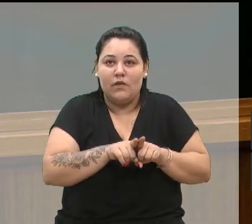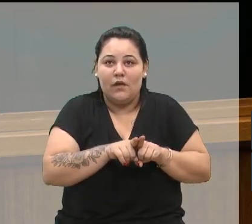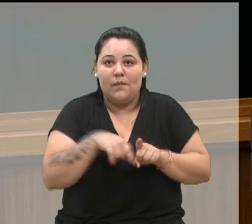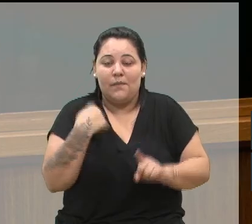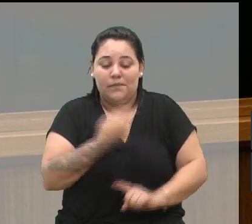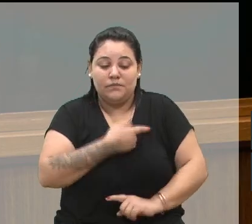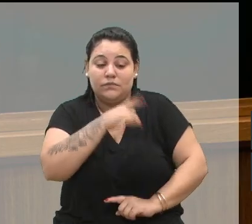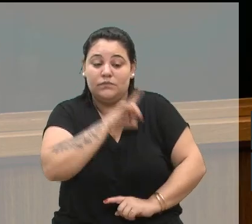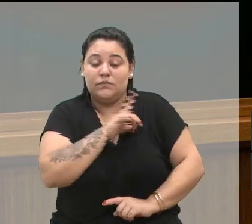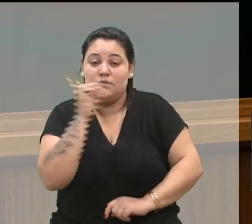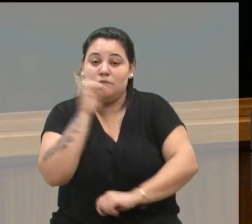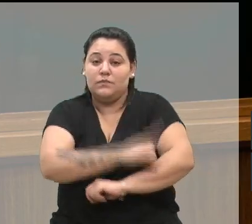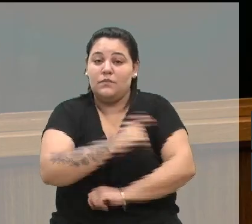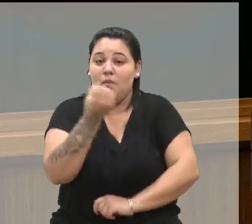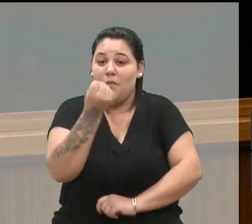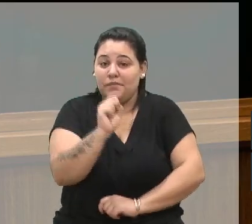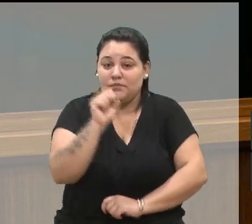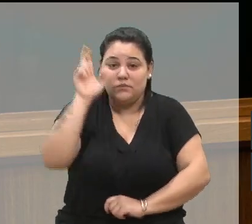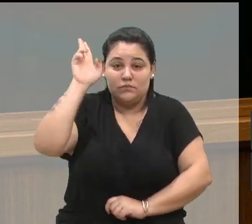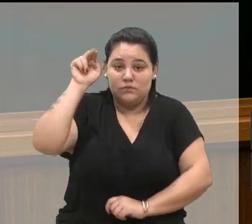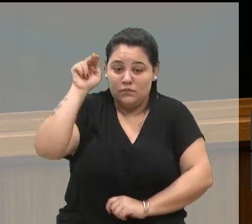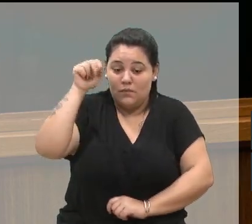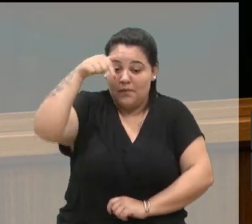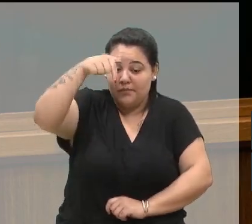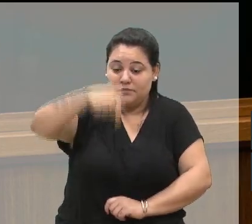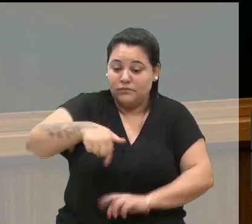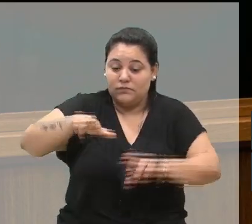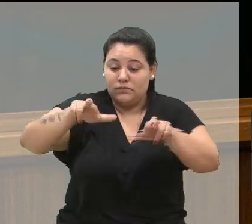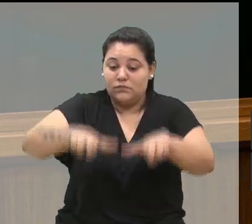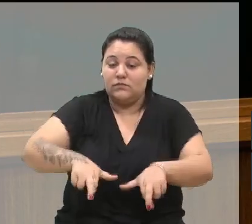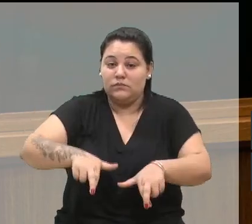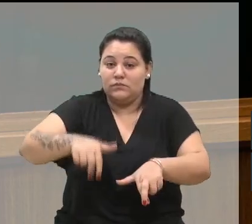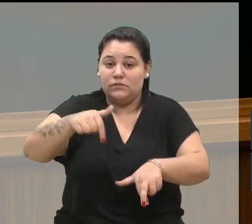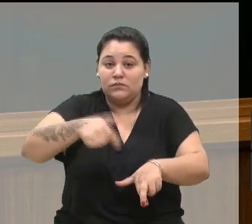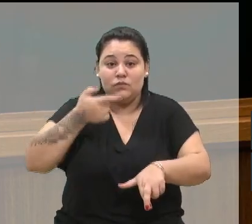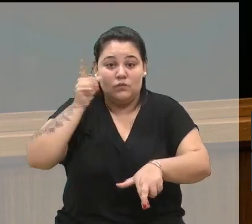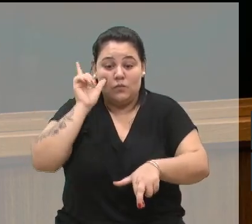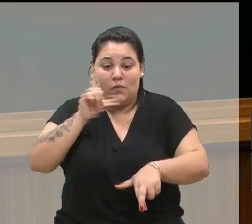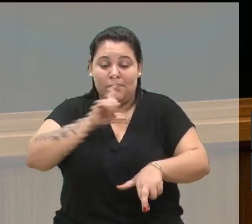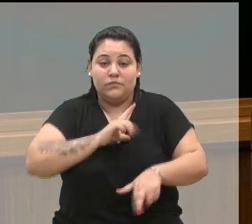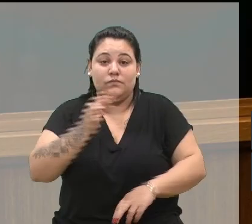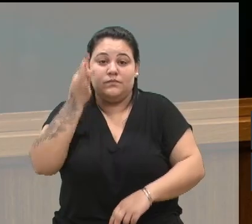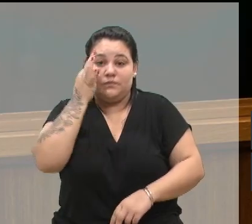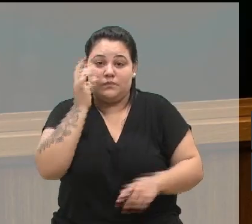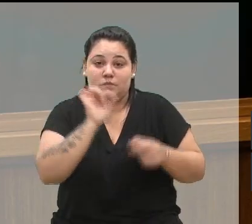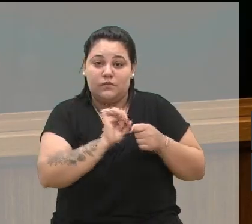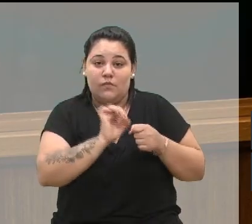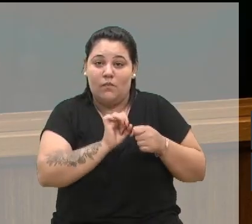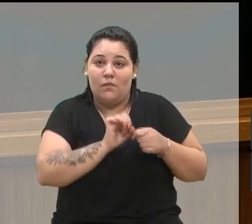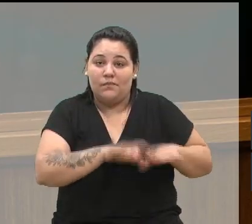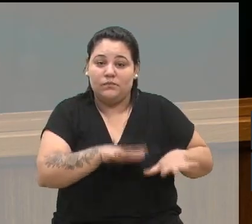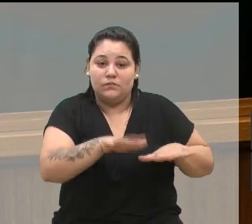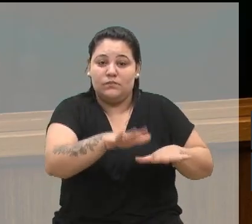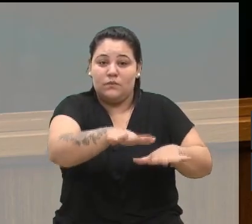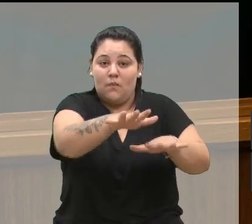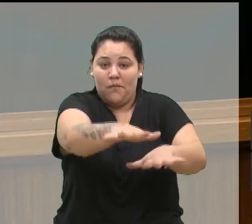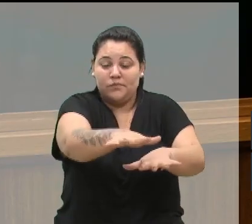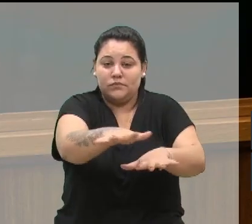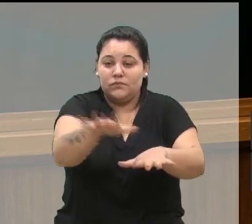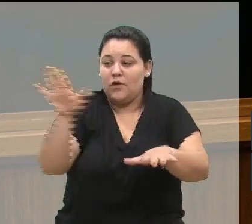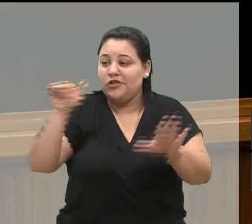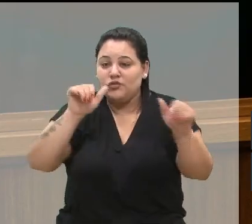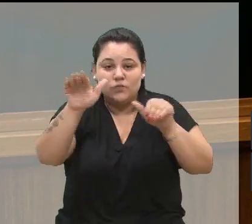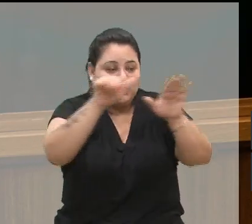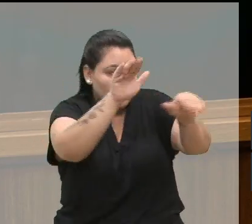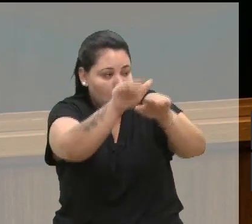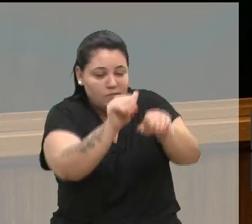de abril, a audiência pública aqui regional. Ontem eu estive fazendo uma romaria, convidei outros vereadores,